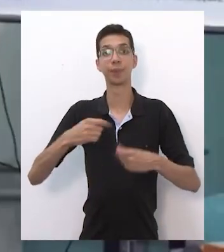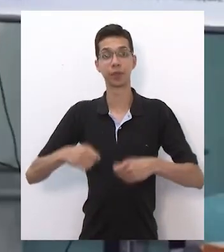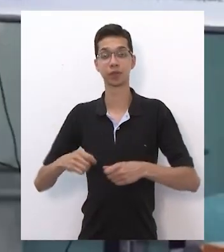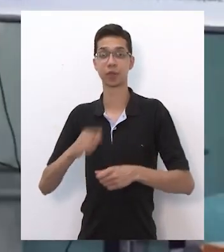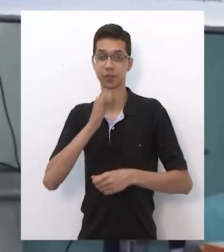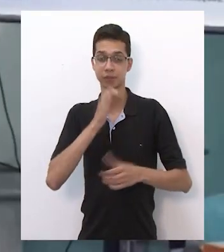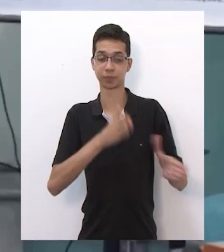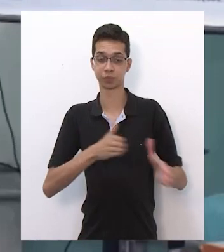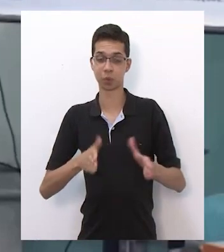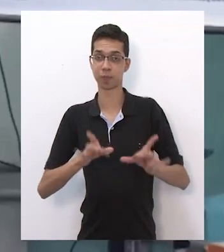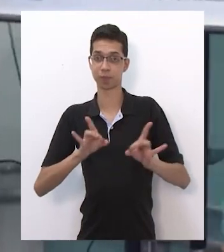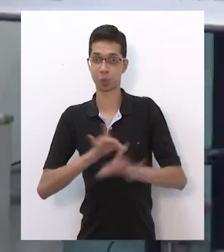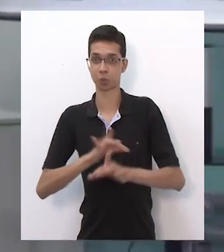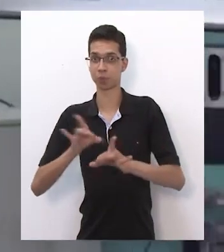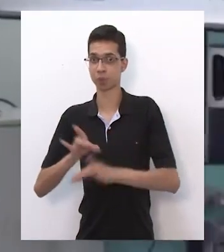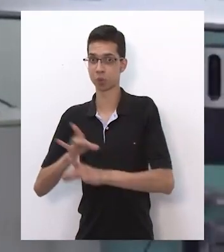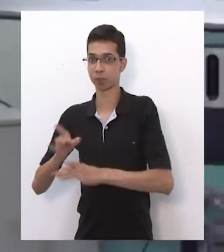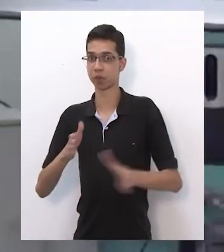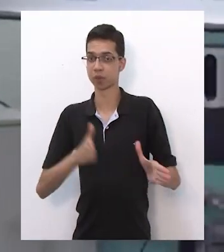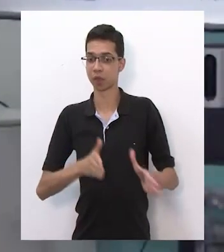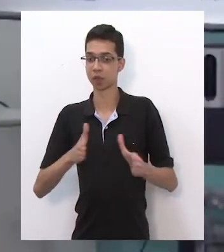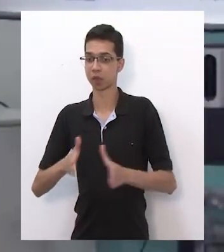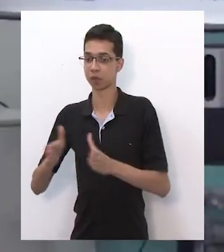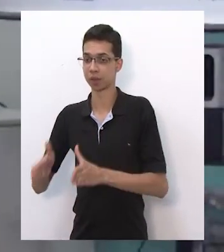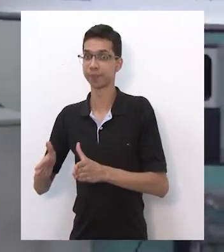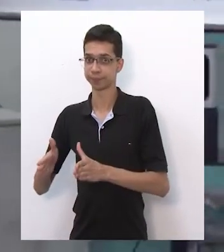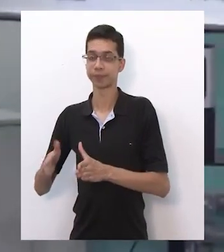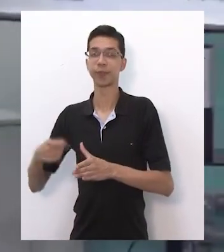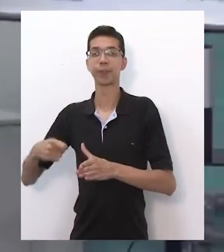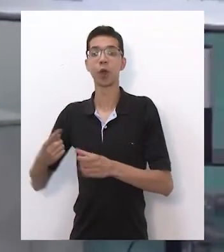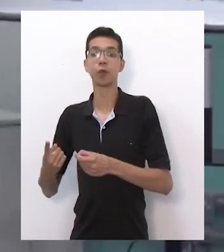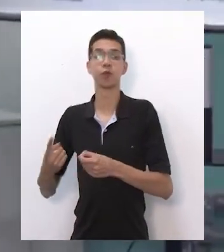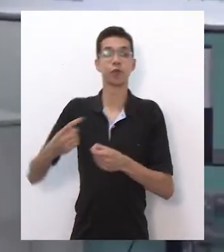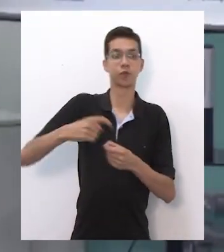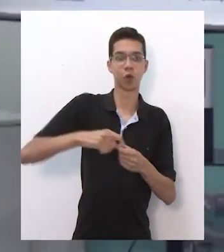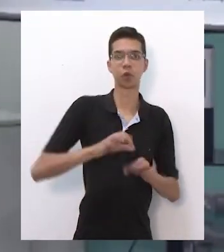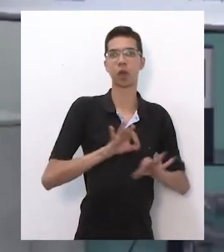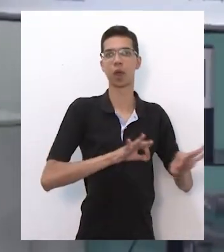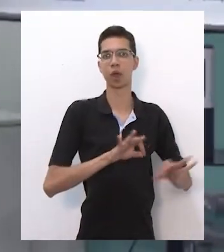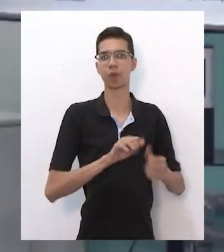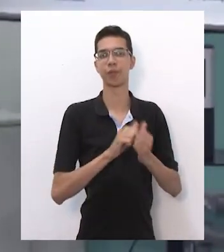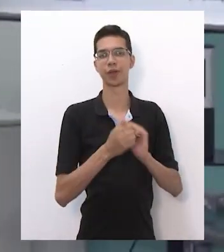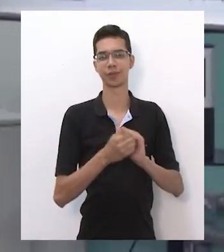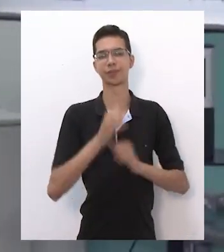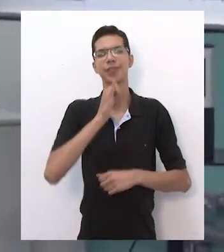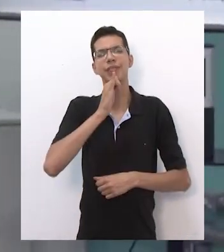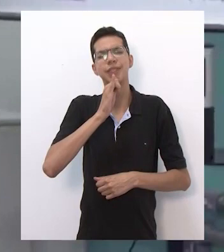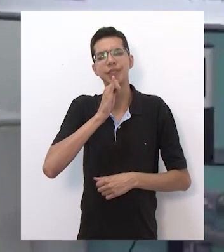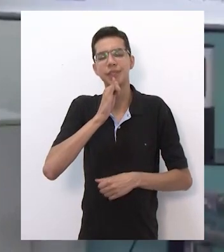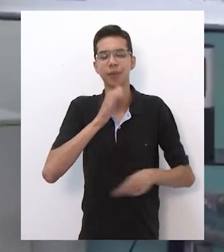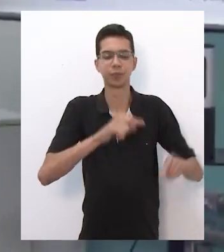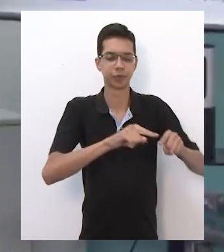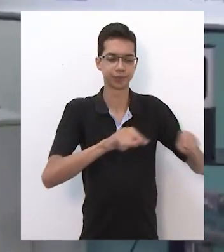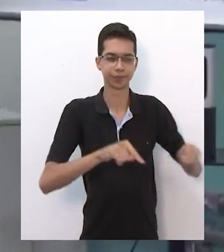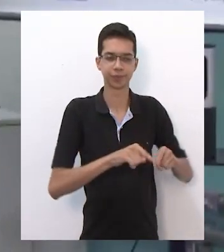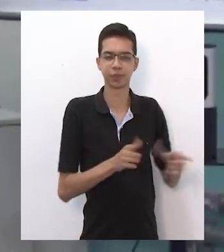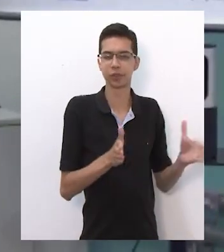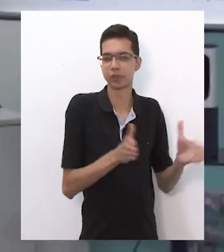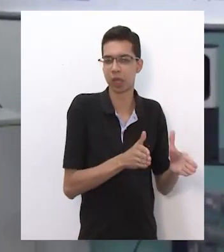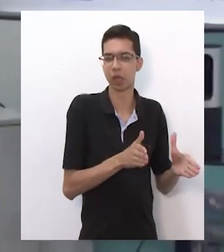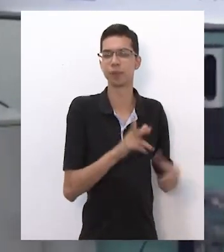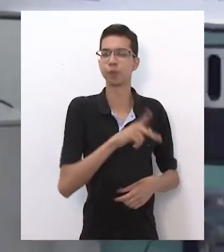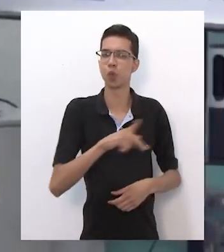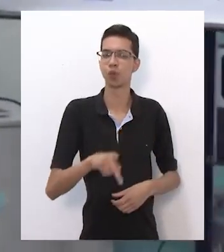em geral, escolhe um pequeno grupo, uma sala, uma turma, um pequeno grupo de professores, se de repente eu sou PC e eu estou,